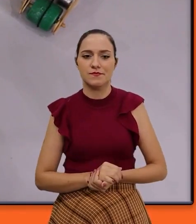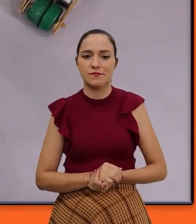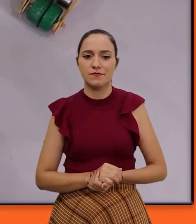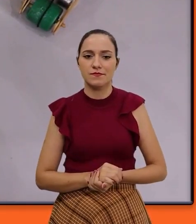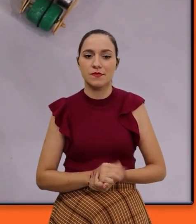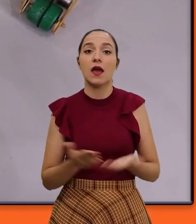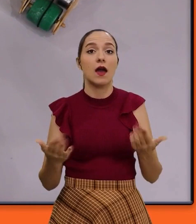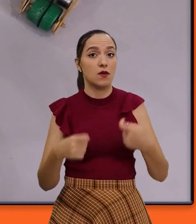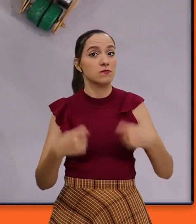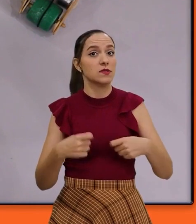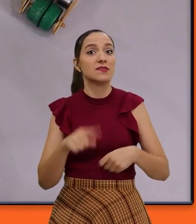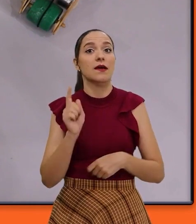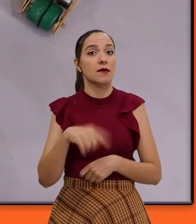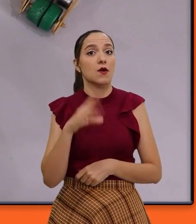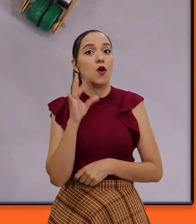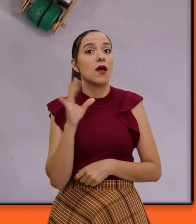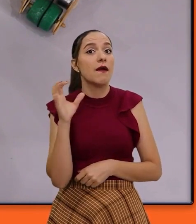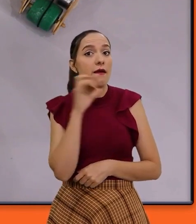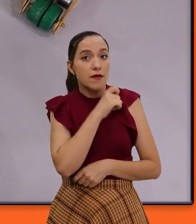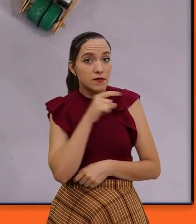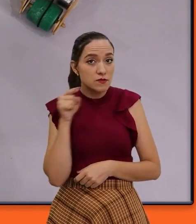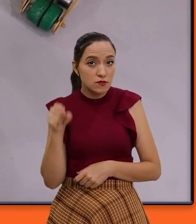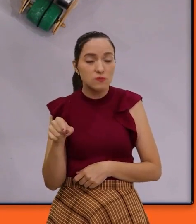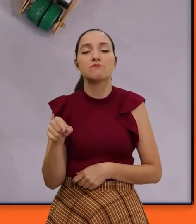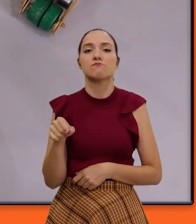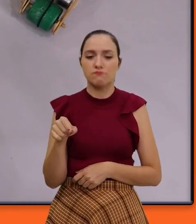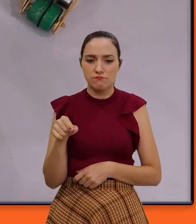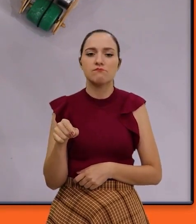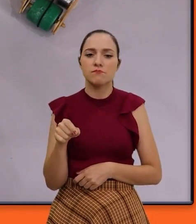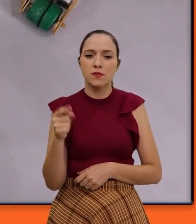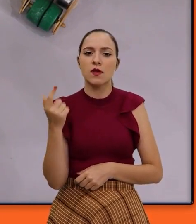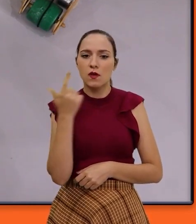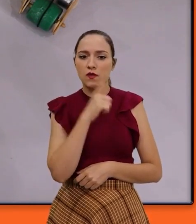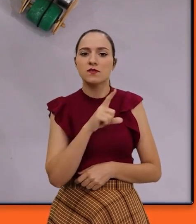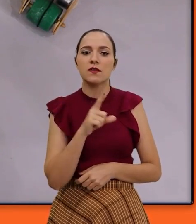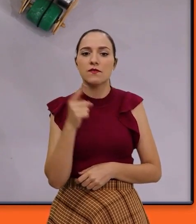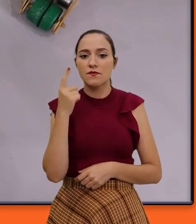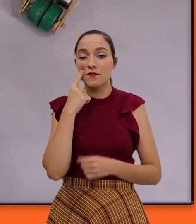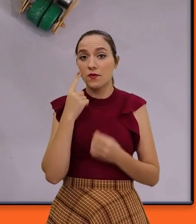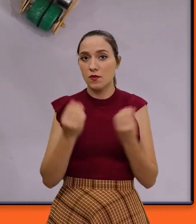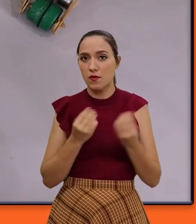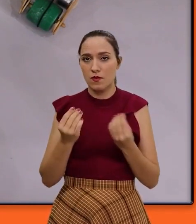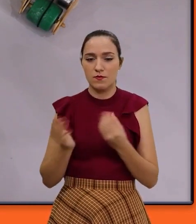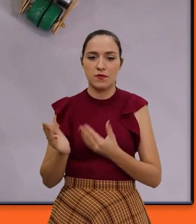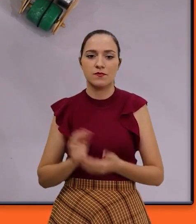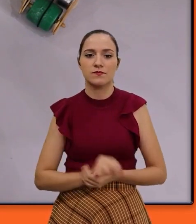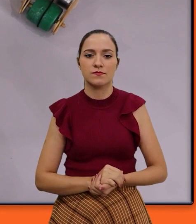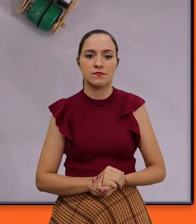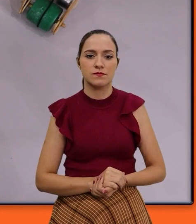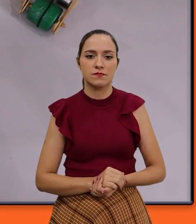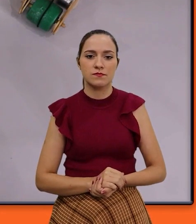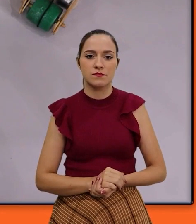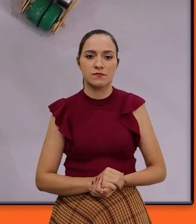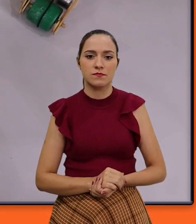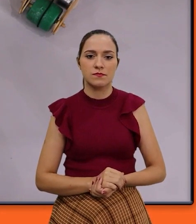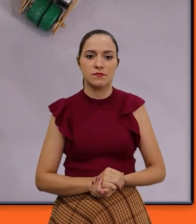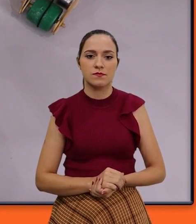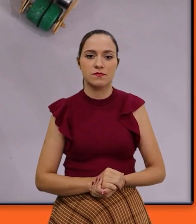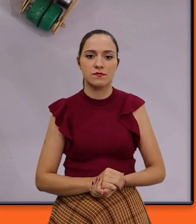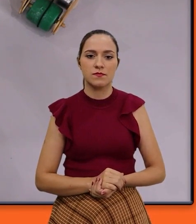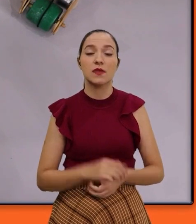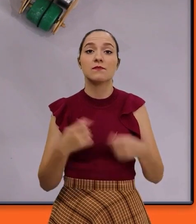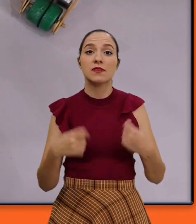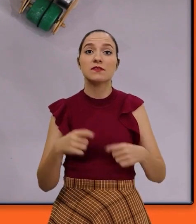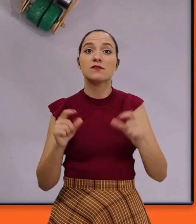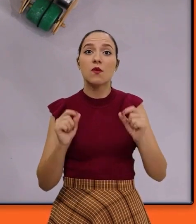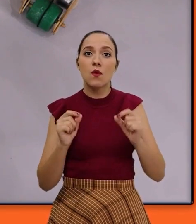Bom, agora com o uso da cola quente, nós vamos fazer a colagem dele da seguinte forma. Você vai colocar ele aqui